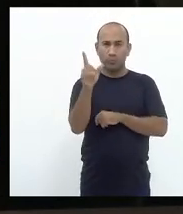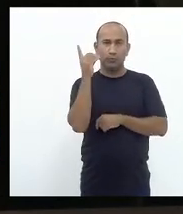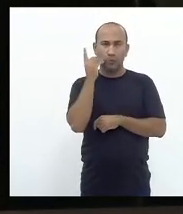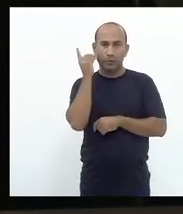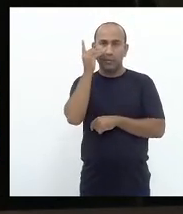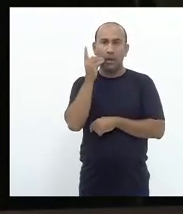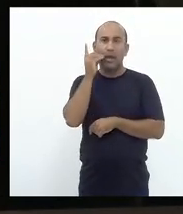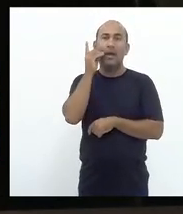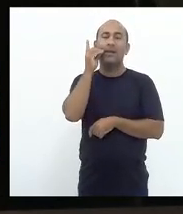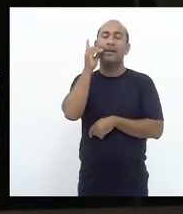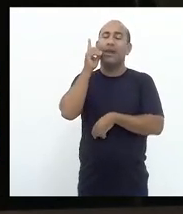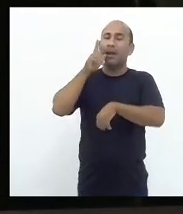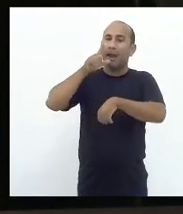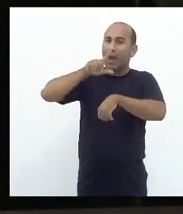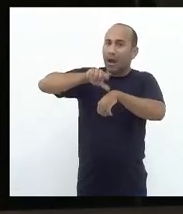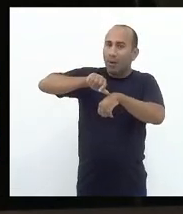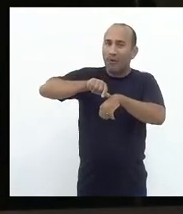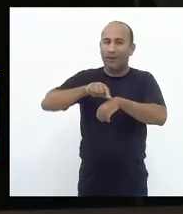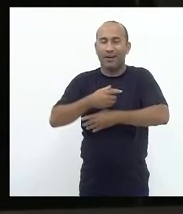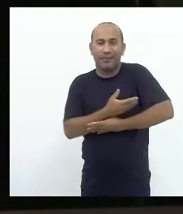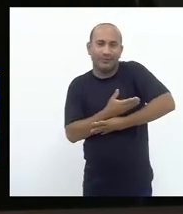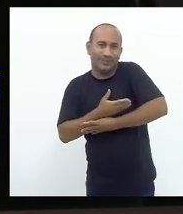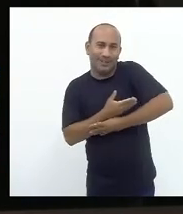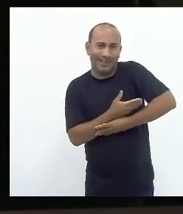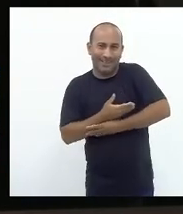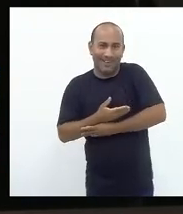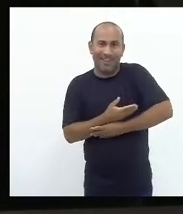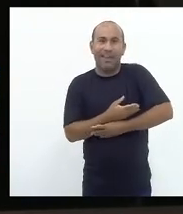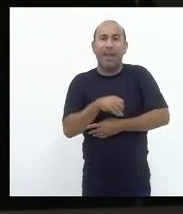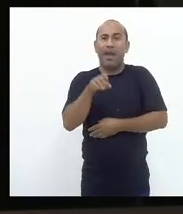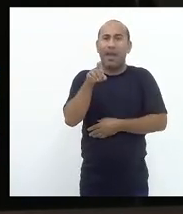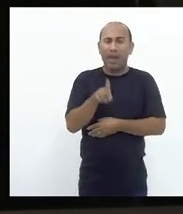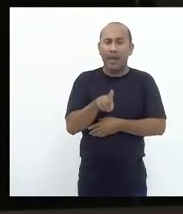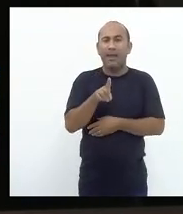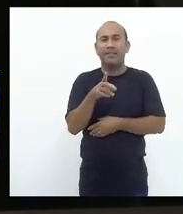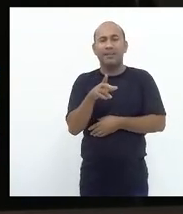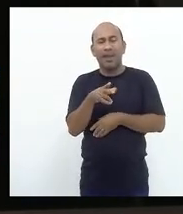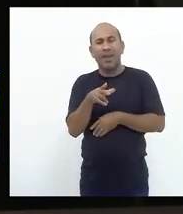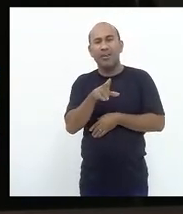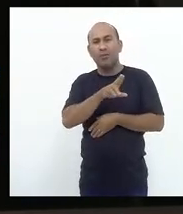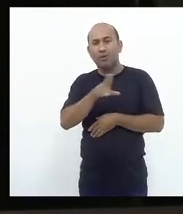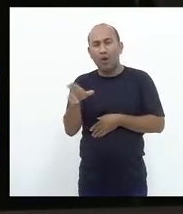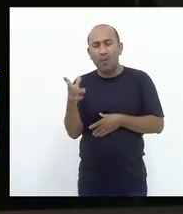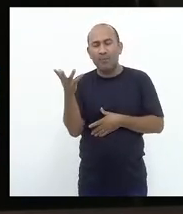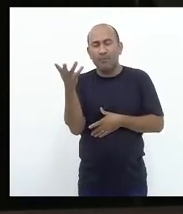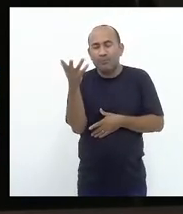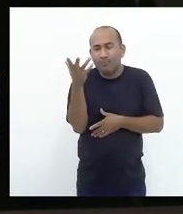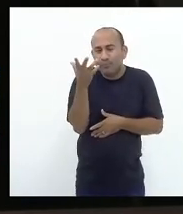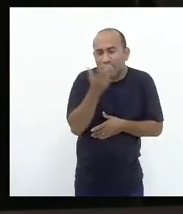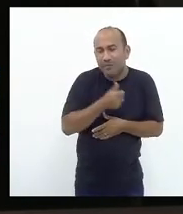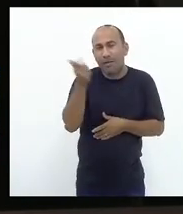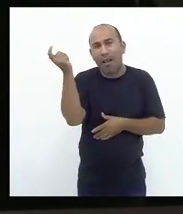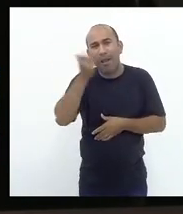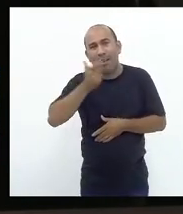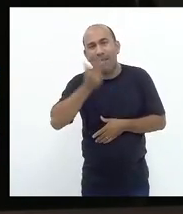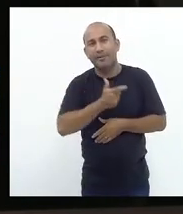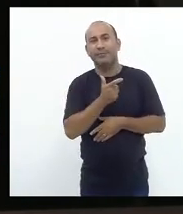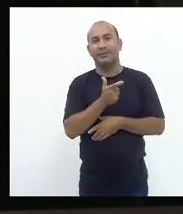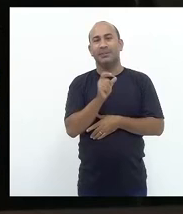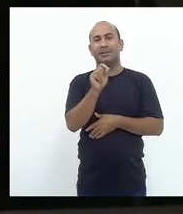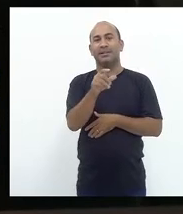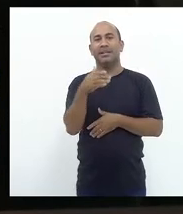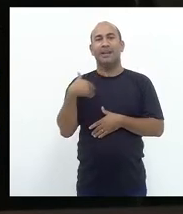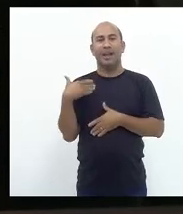é A Hora do Colinho. Né? Um projeto que tem um nome muito propício, muito lindo, que vem aí